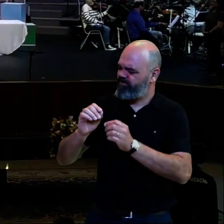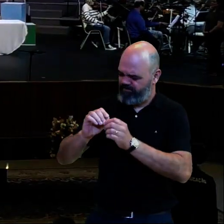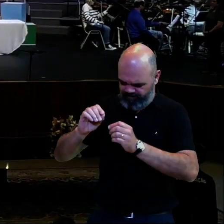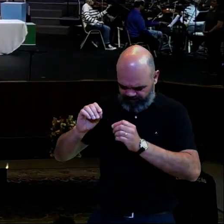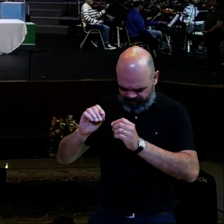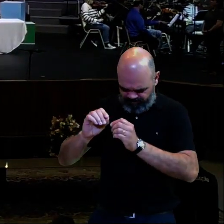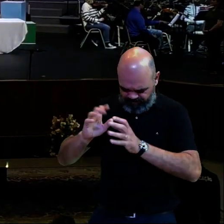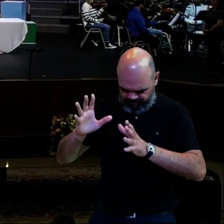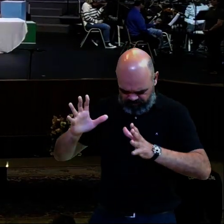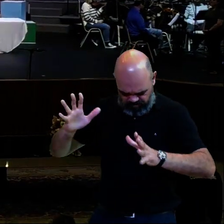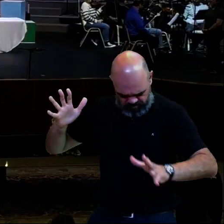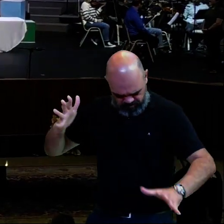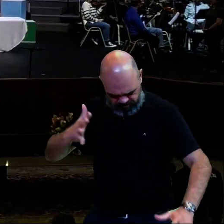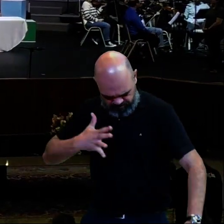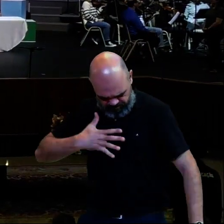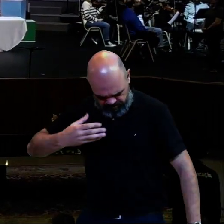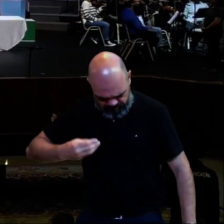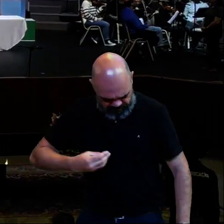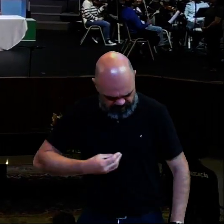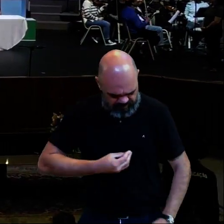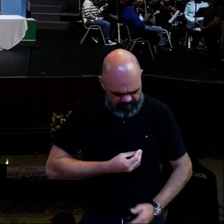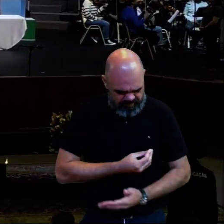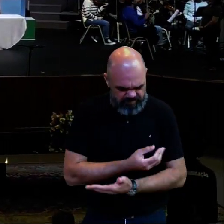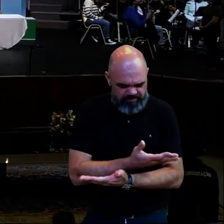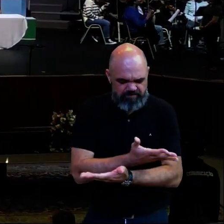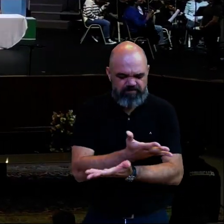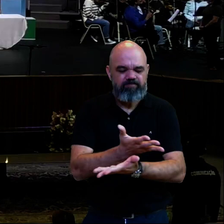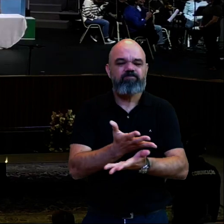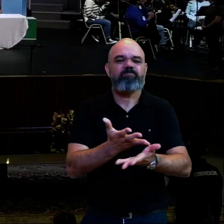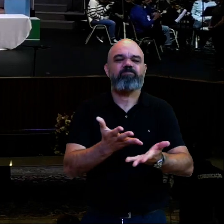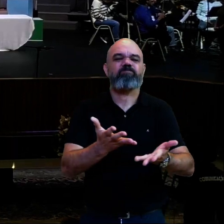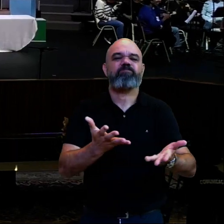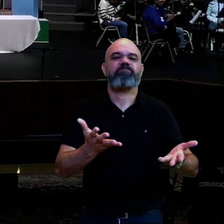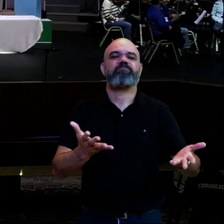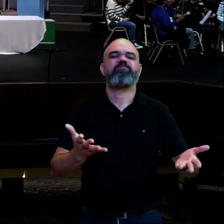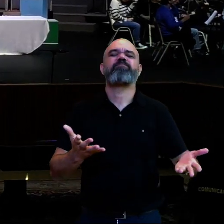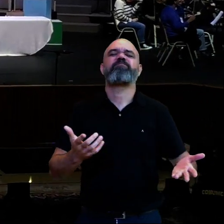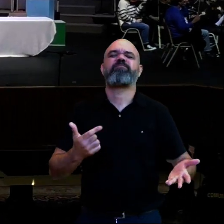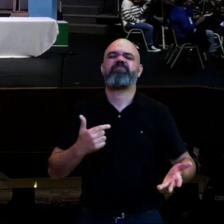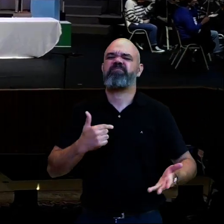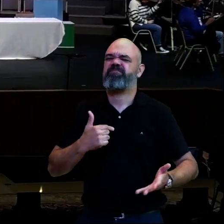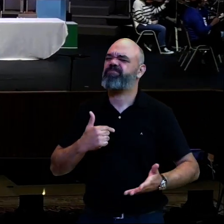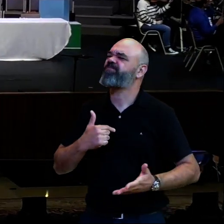autor da vida e eu a